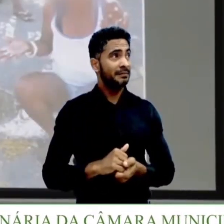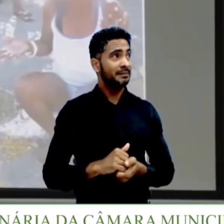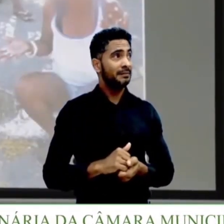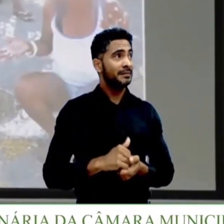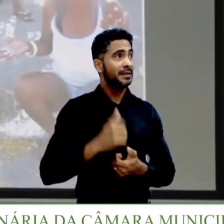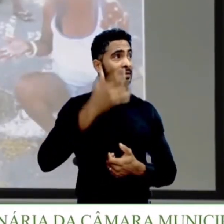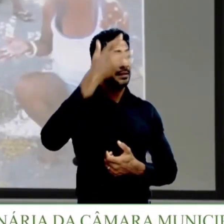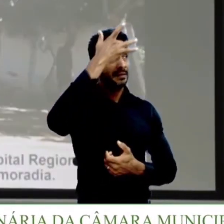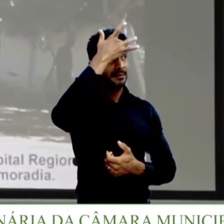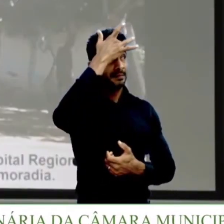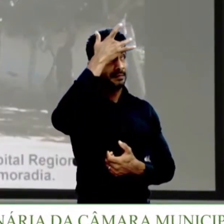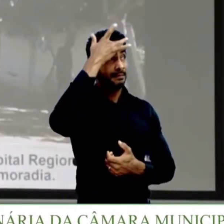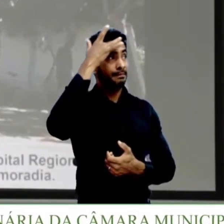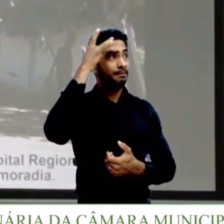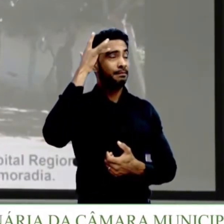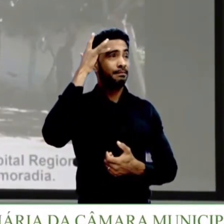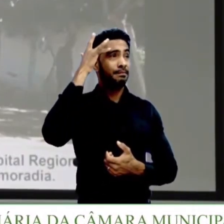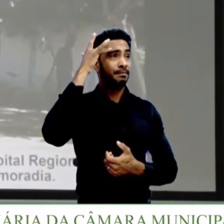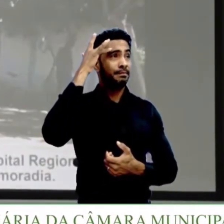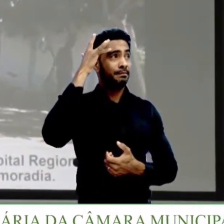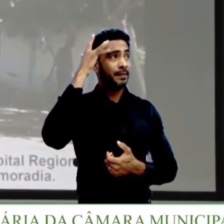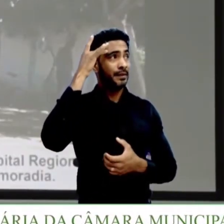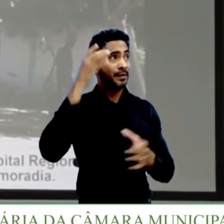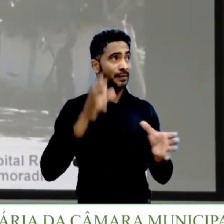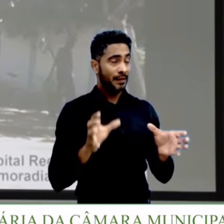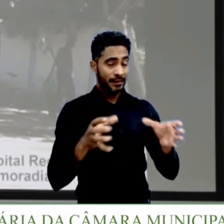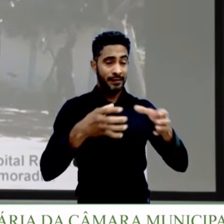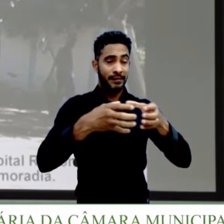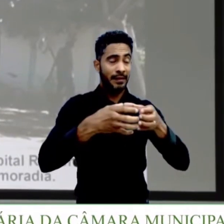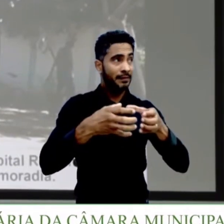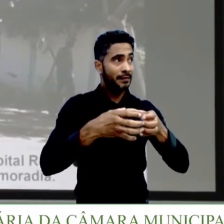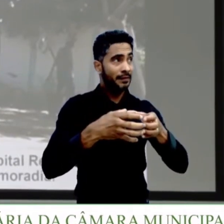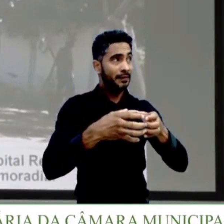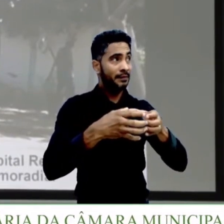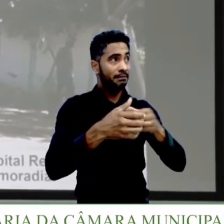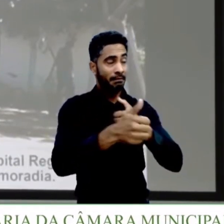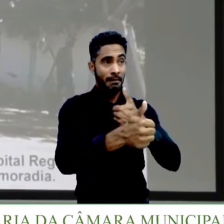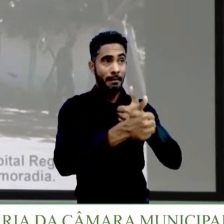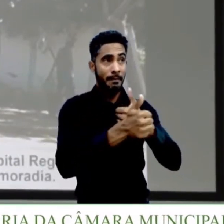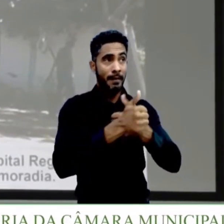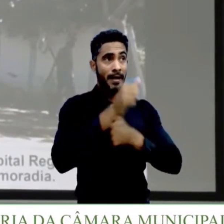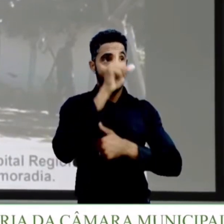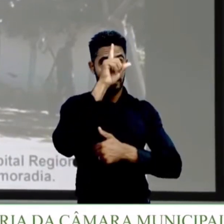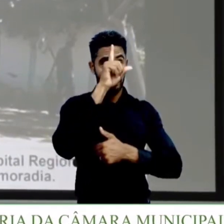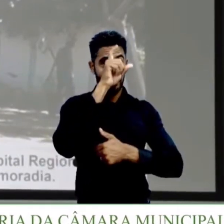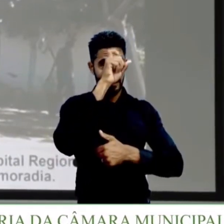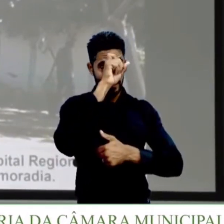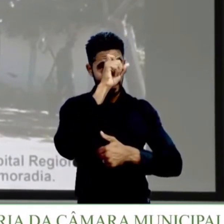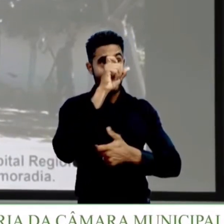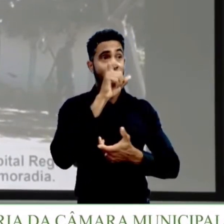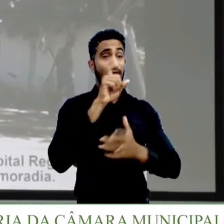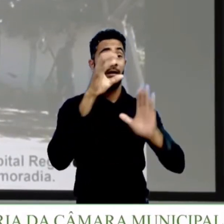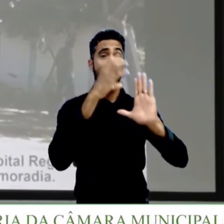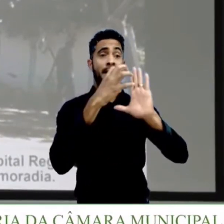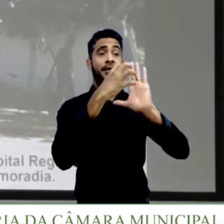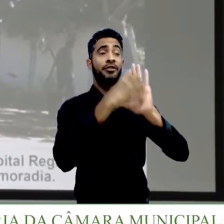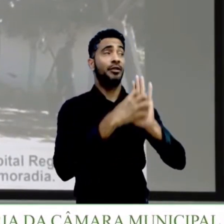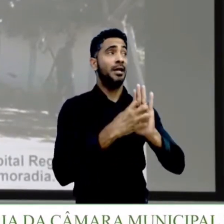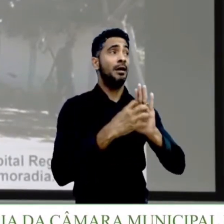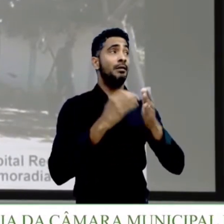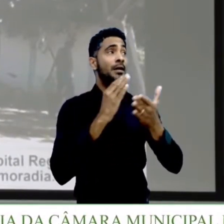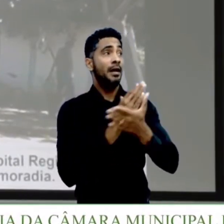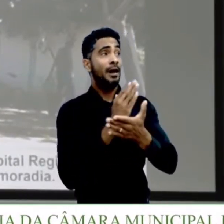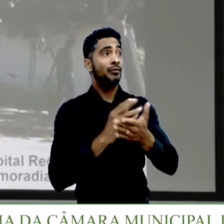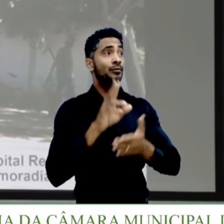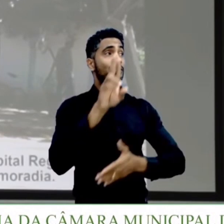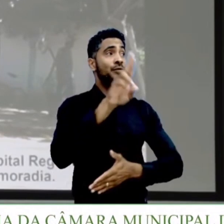Pessoas, elas se aglomeram ali em frente ao hospital regional o dia todo, e muitos deles